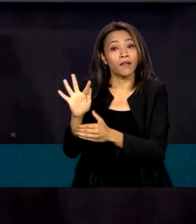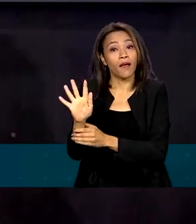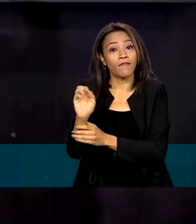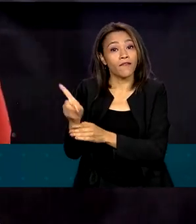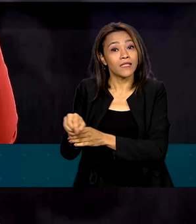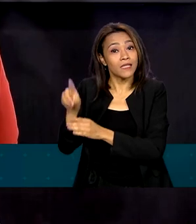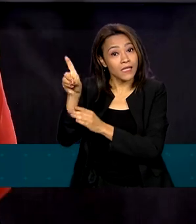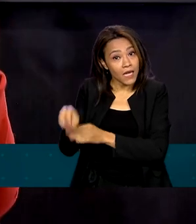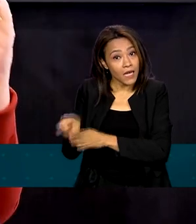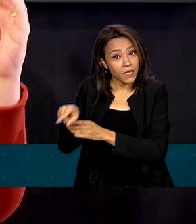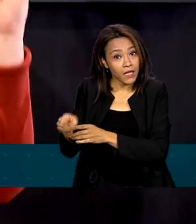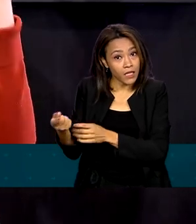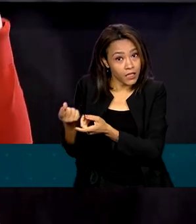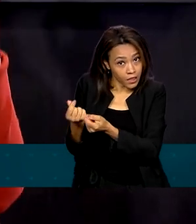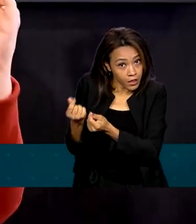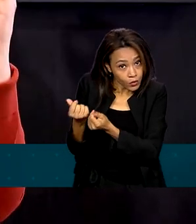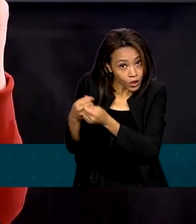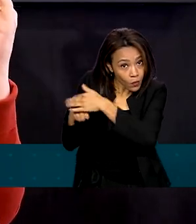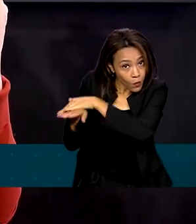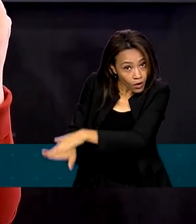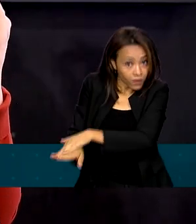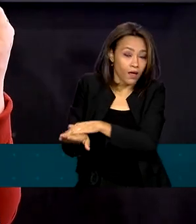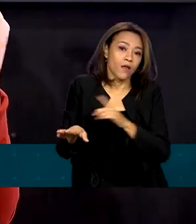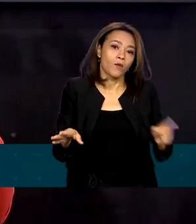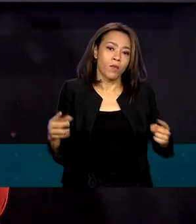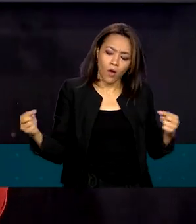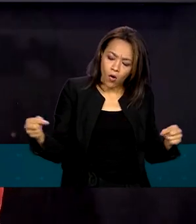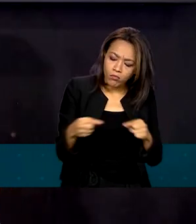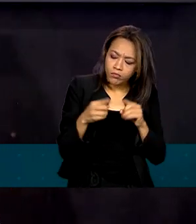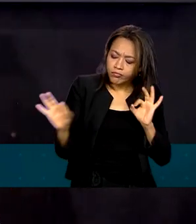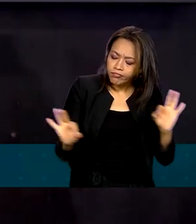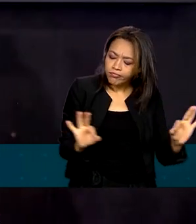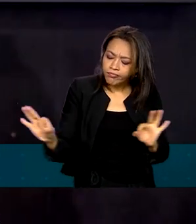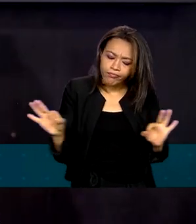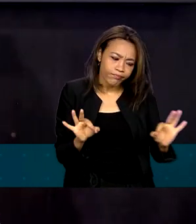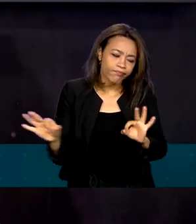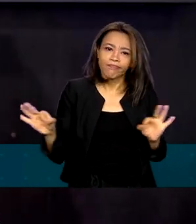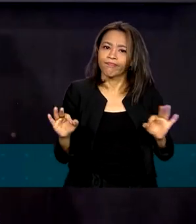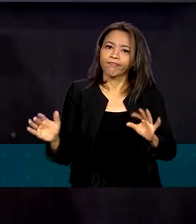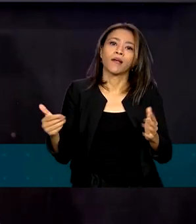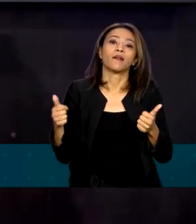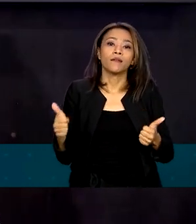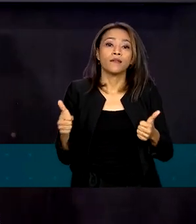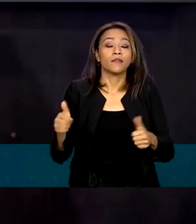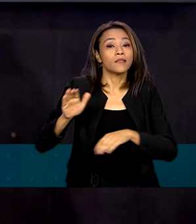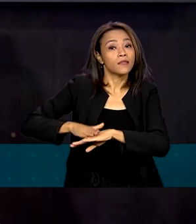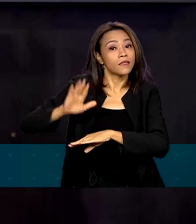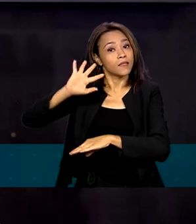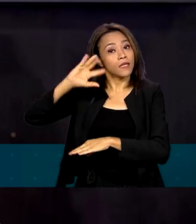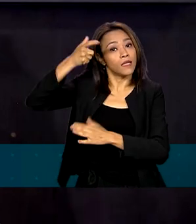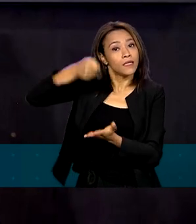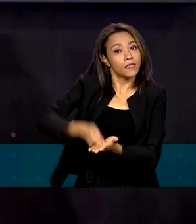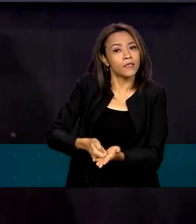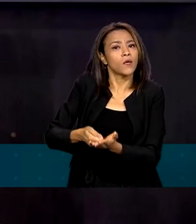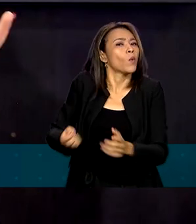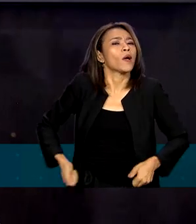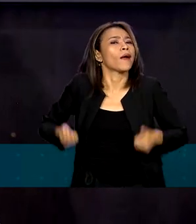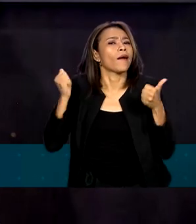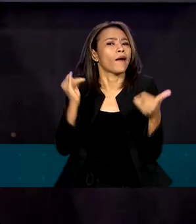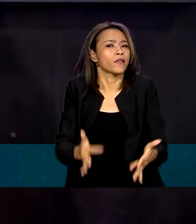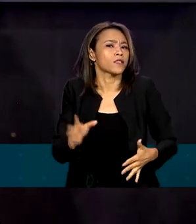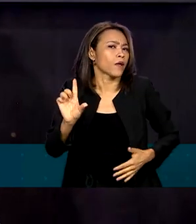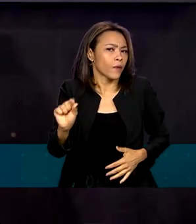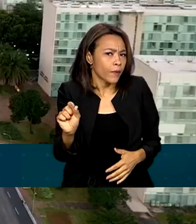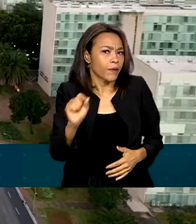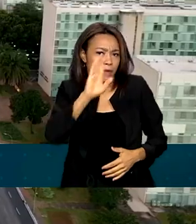rigorosos não só na análise legal técnica do orçamento Mas também da da decisão do que gastar como gastar